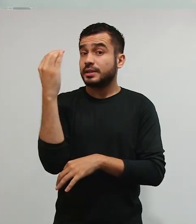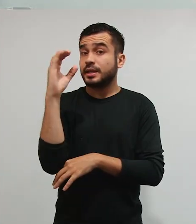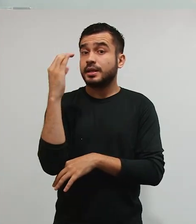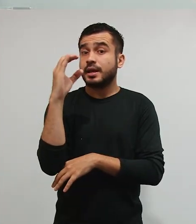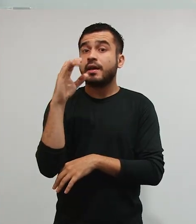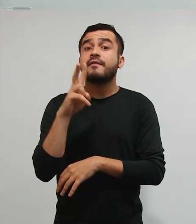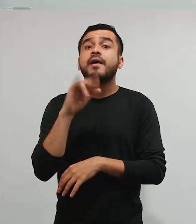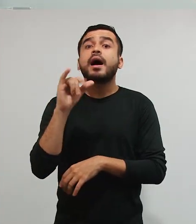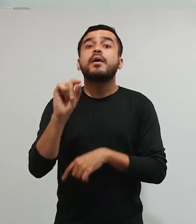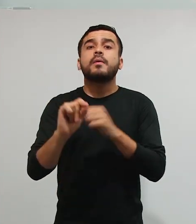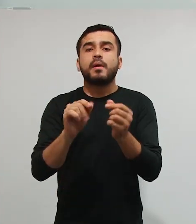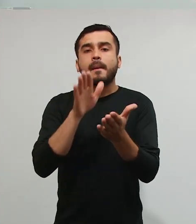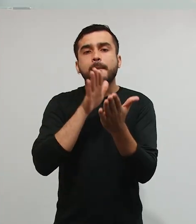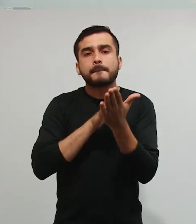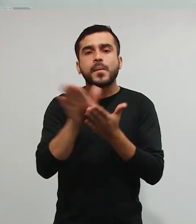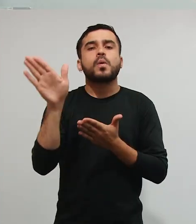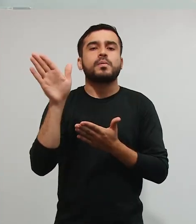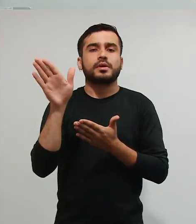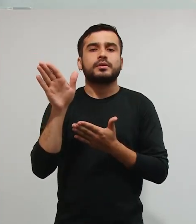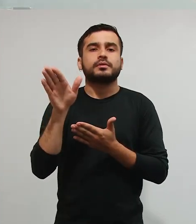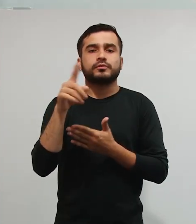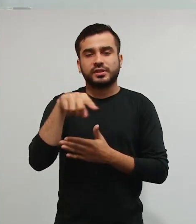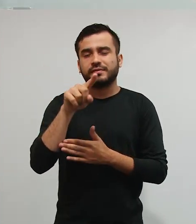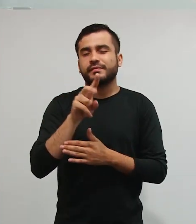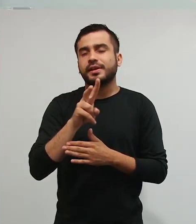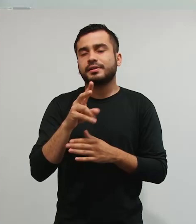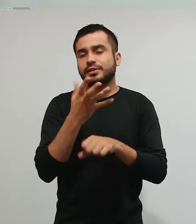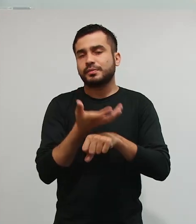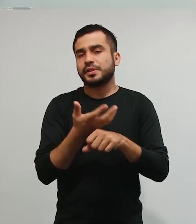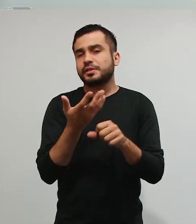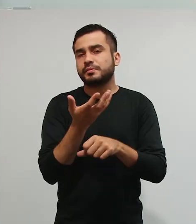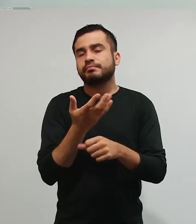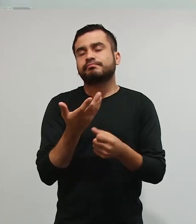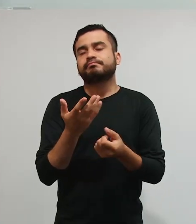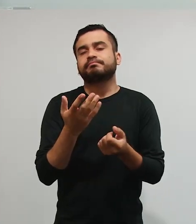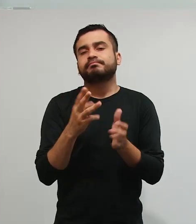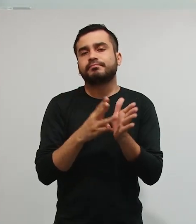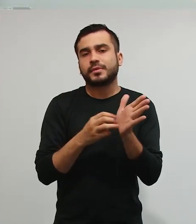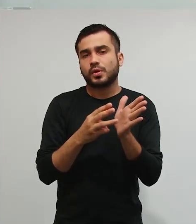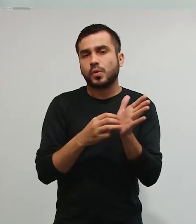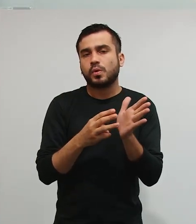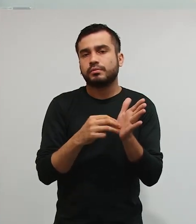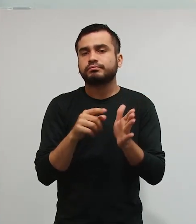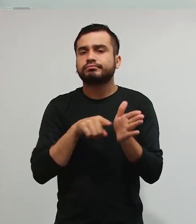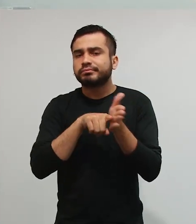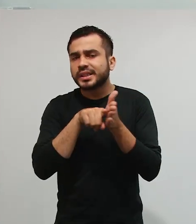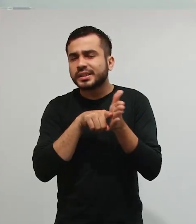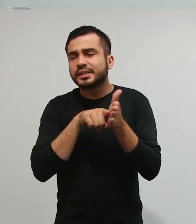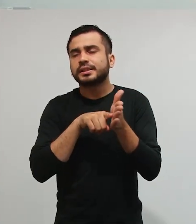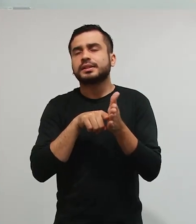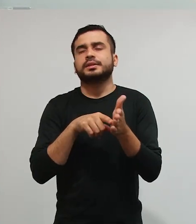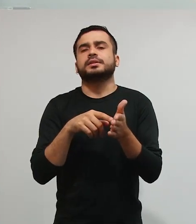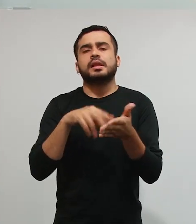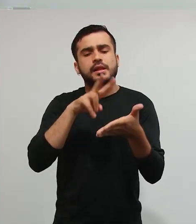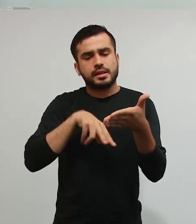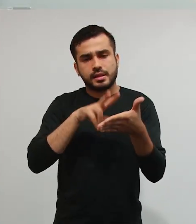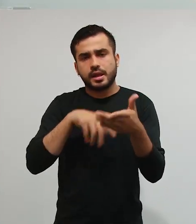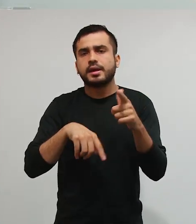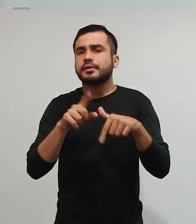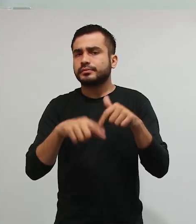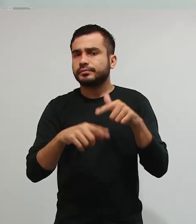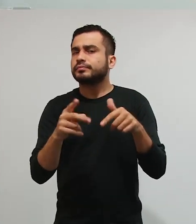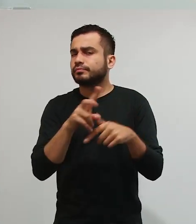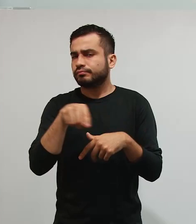vai gerar uma publicação. Isso vocês vão ver lá em metodologia. Consulta aí, pesquisa professora, lê os materiais que vocês vão